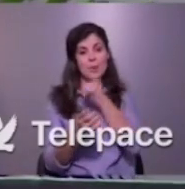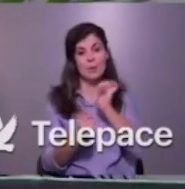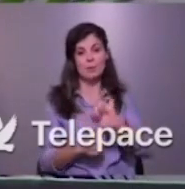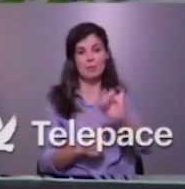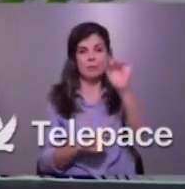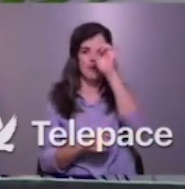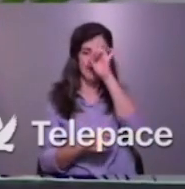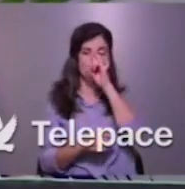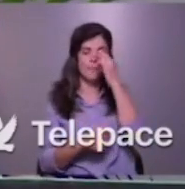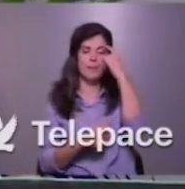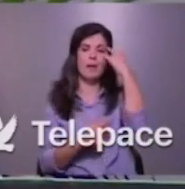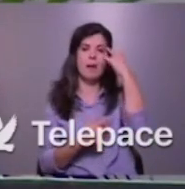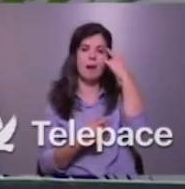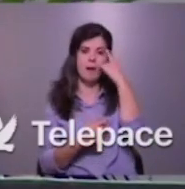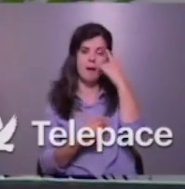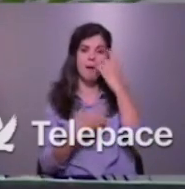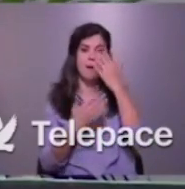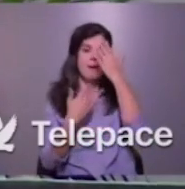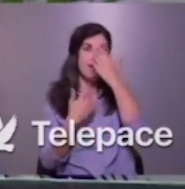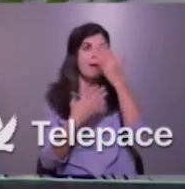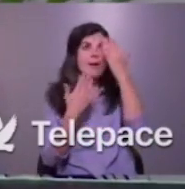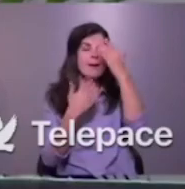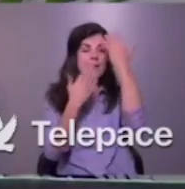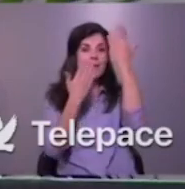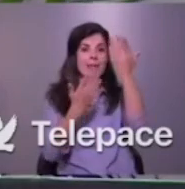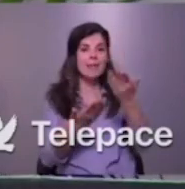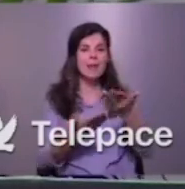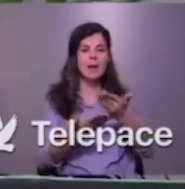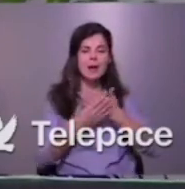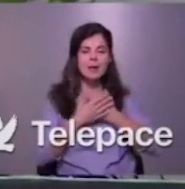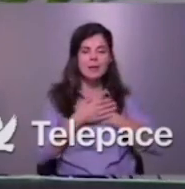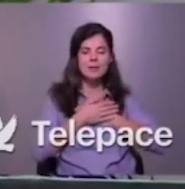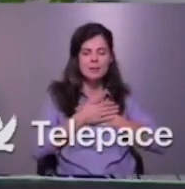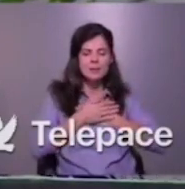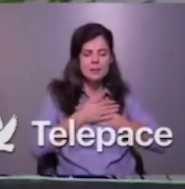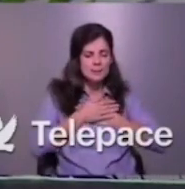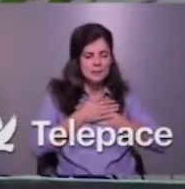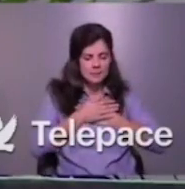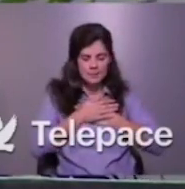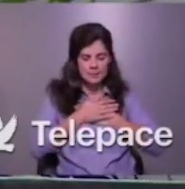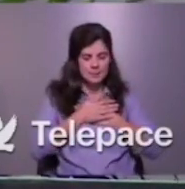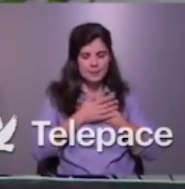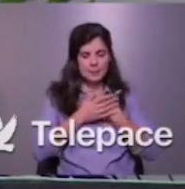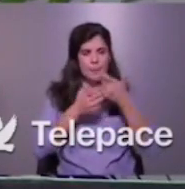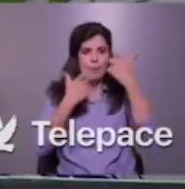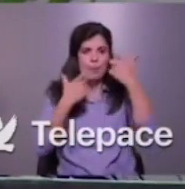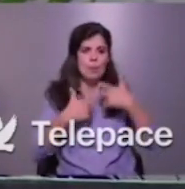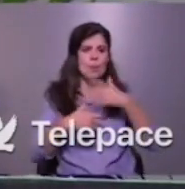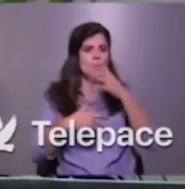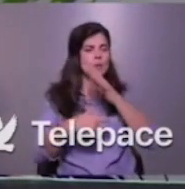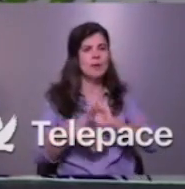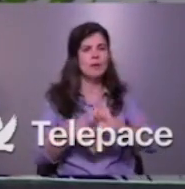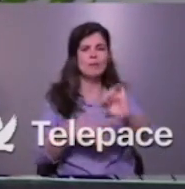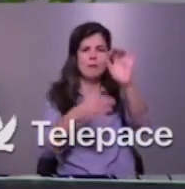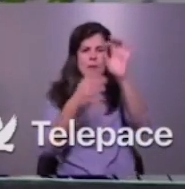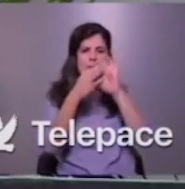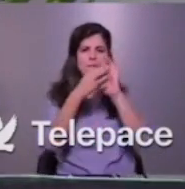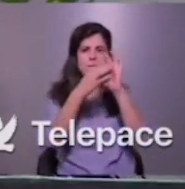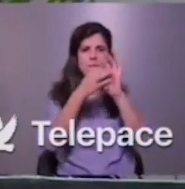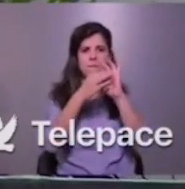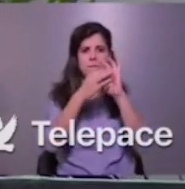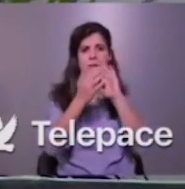Triboquesmus ita nos corporis et sanguinis tui sacra mistari venerari. Ut redemptionis